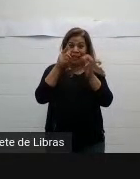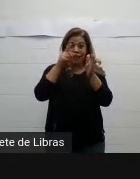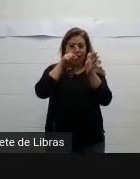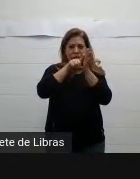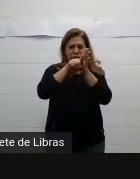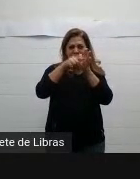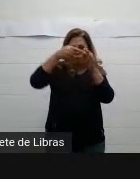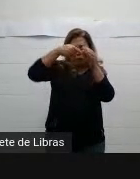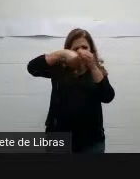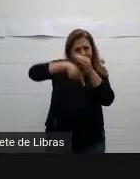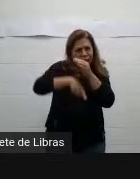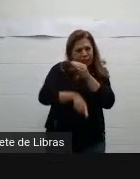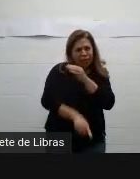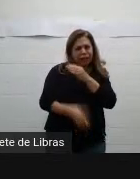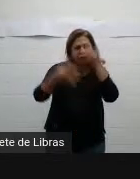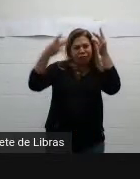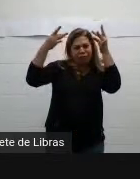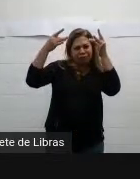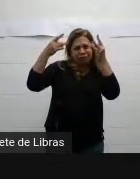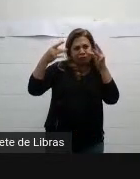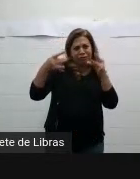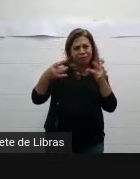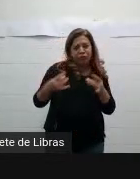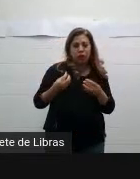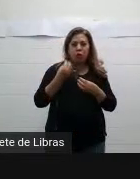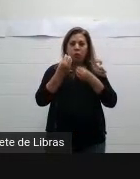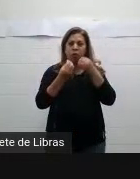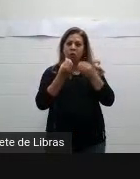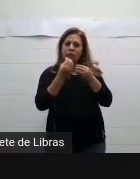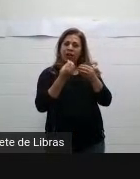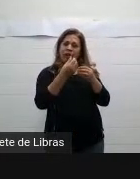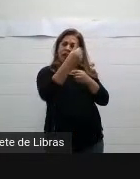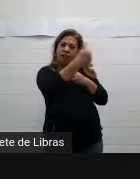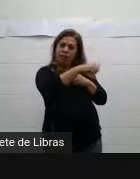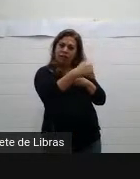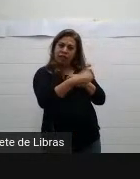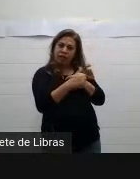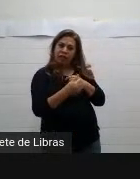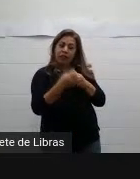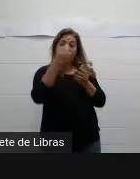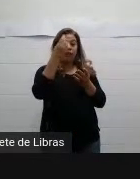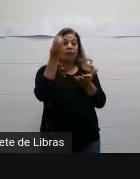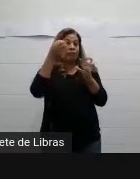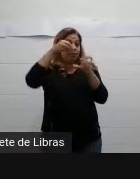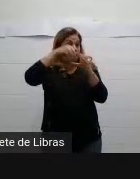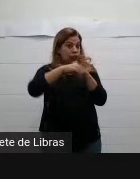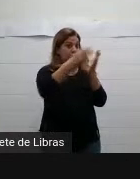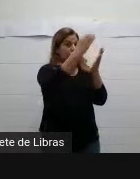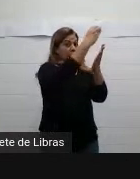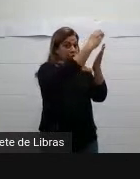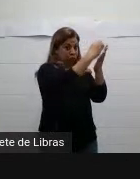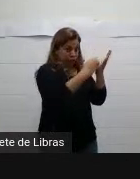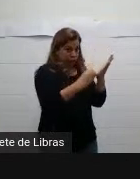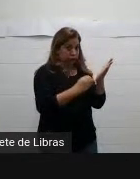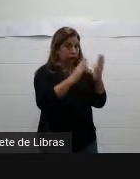gente conseguiu traçar um pouco do diagnóstico dessa discussão dentro do currículo,